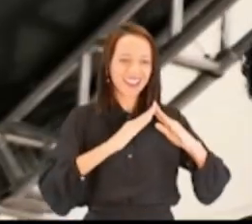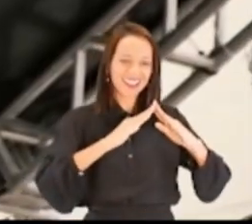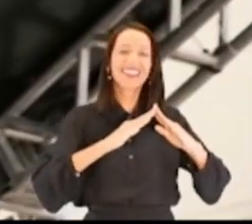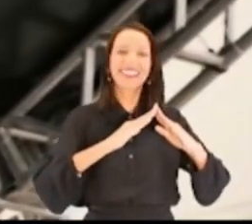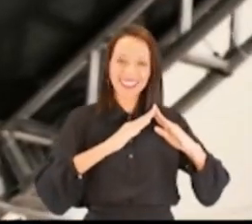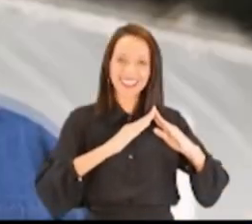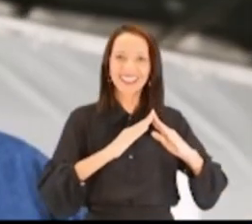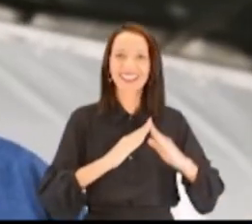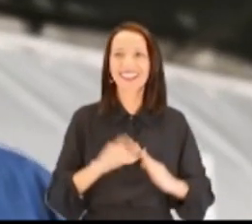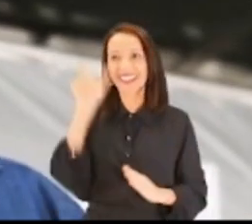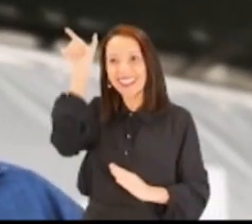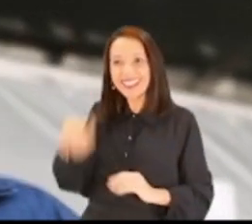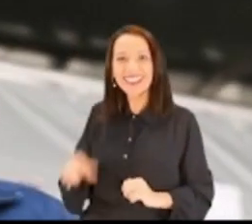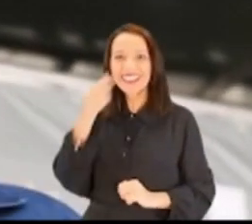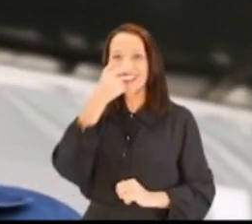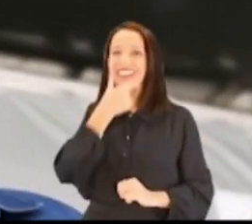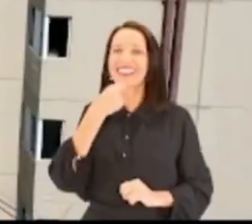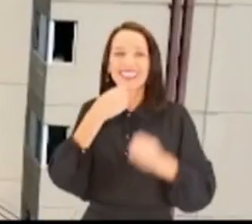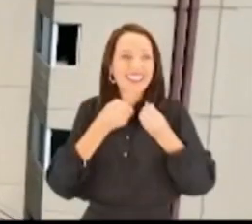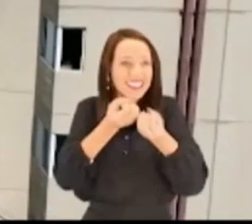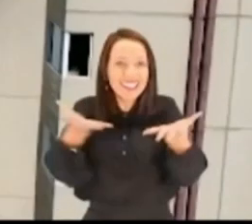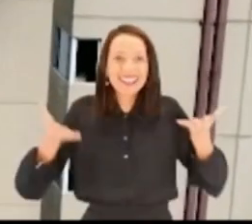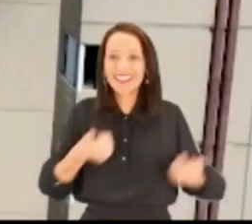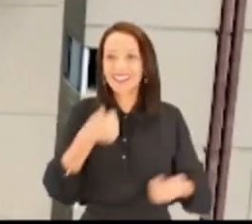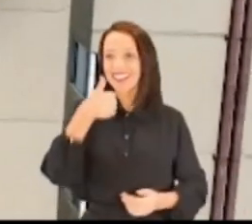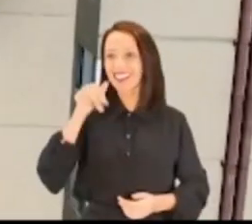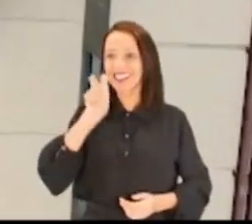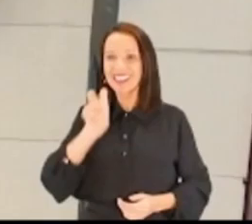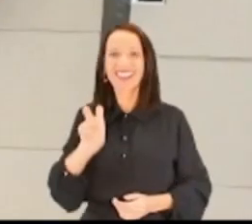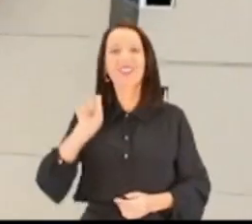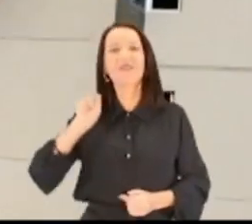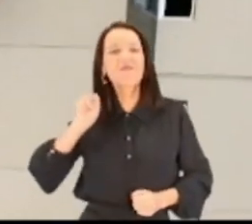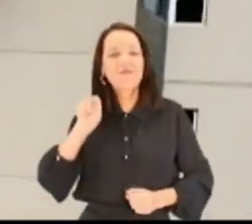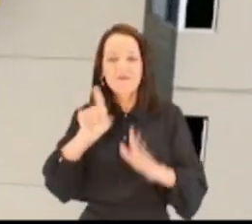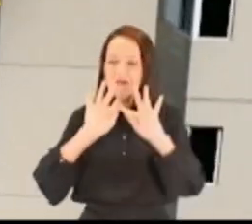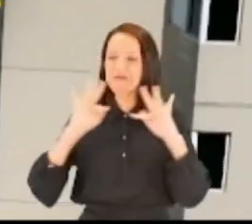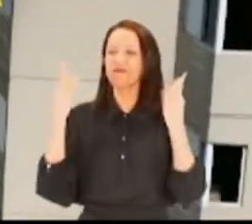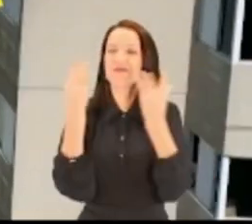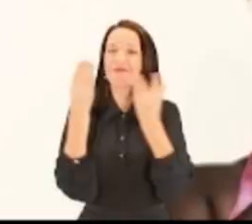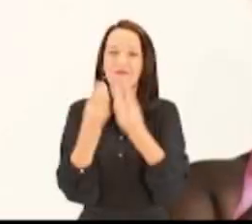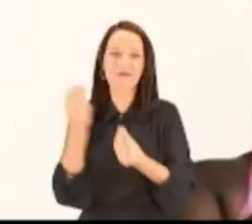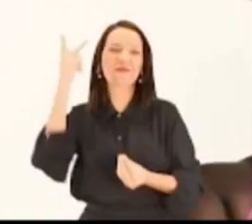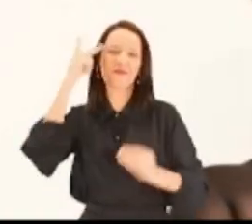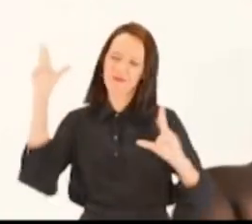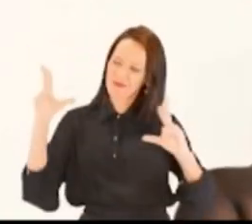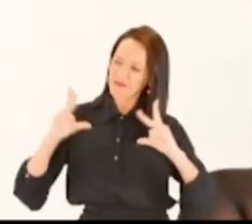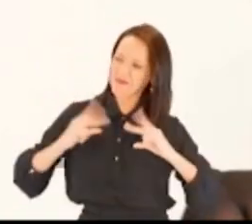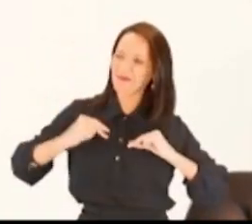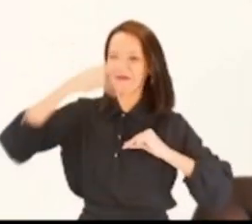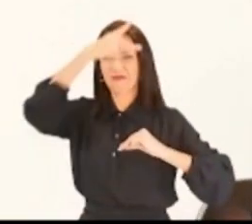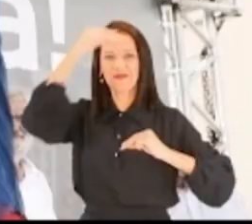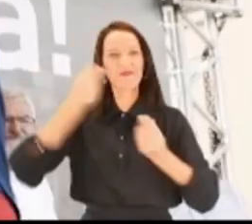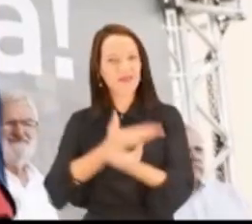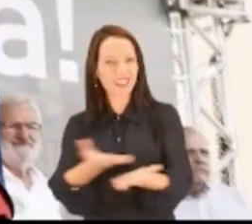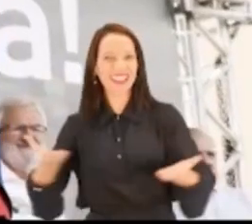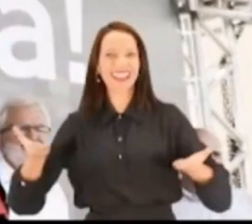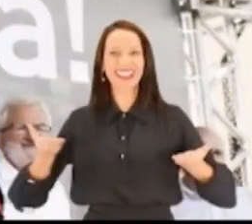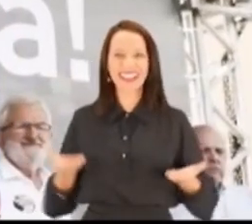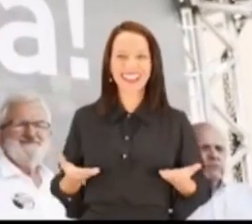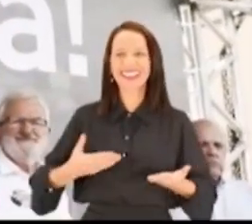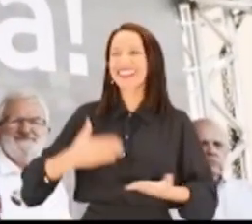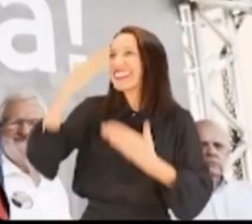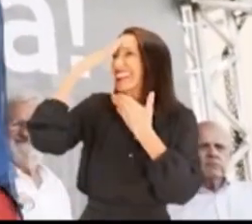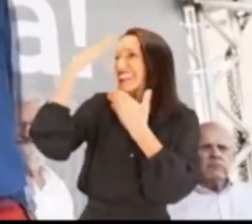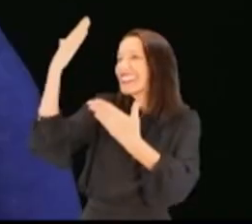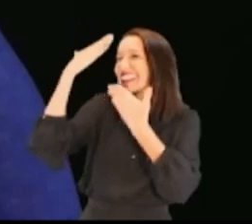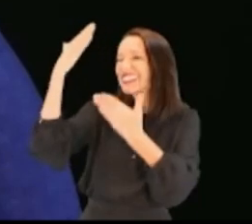moradia. Guilherme Boulos já entregou casas para mais de 15 mil famílias. São Paulo merece um prefeito assim.